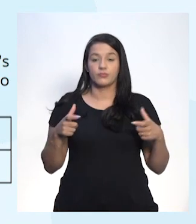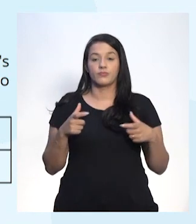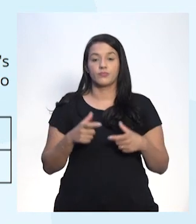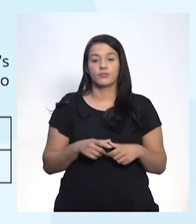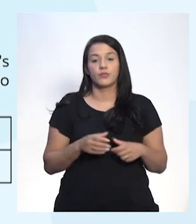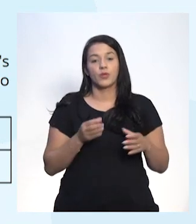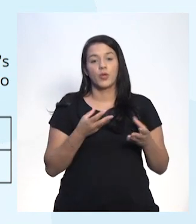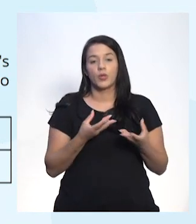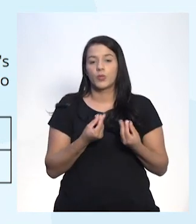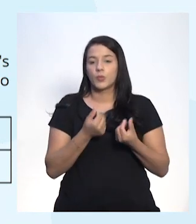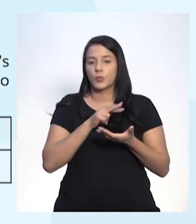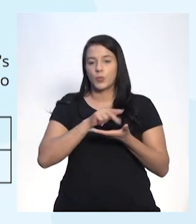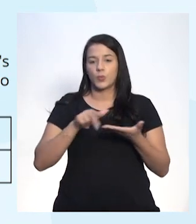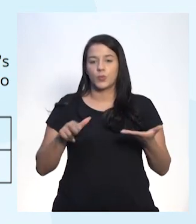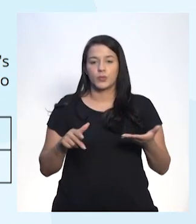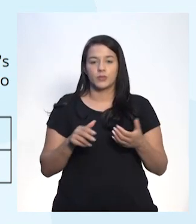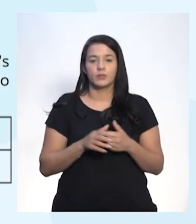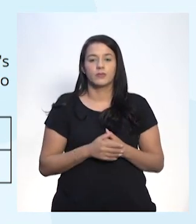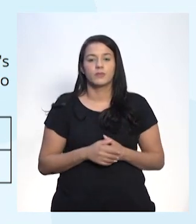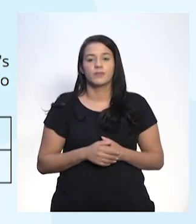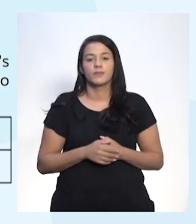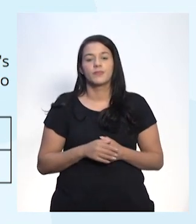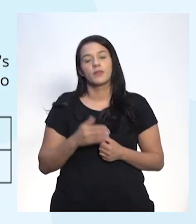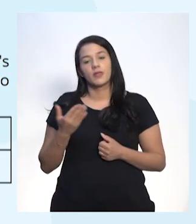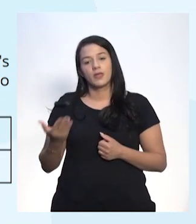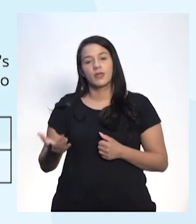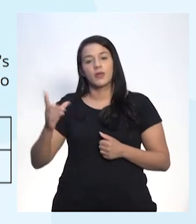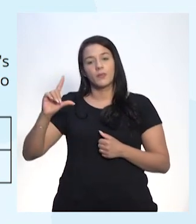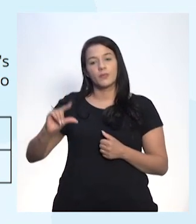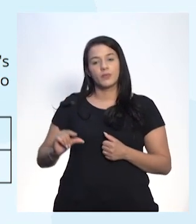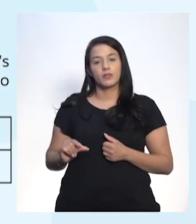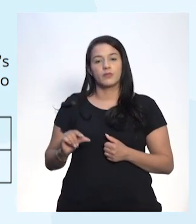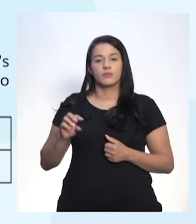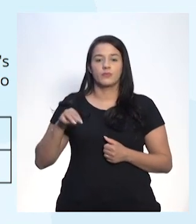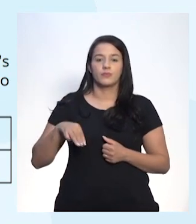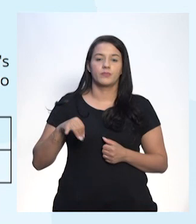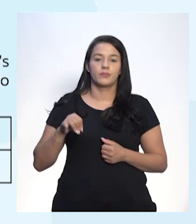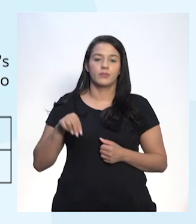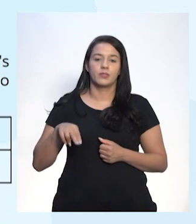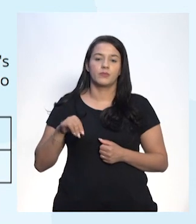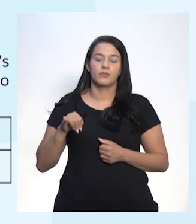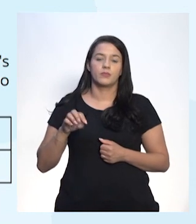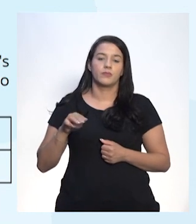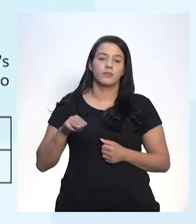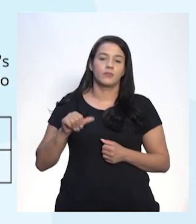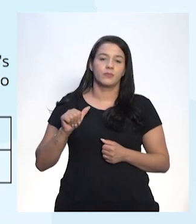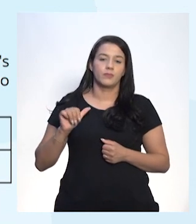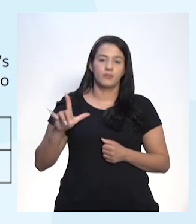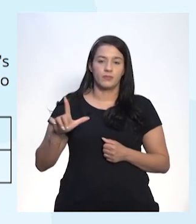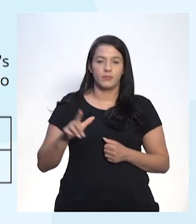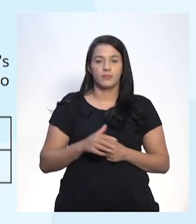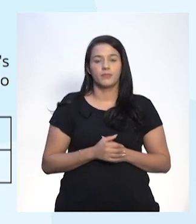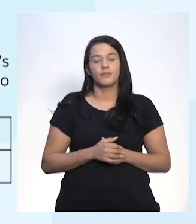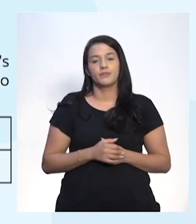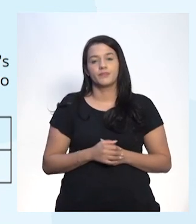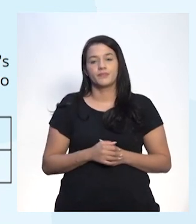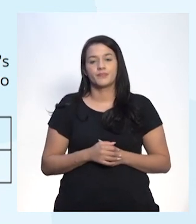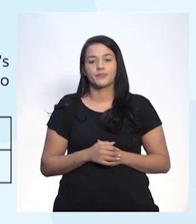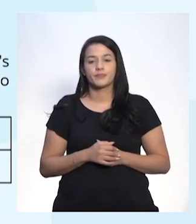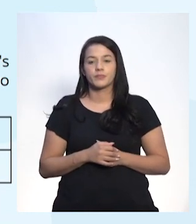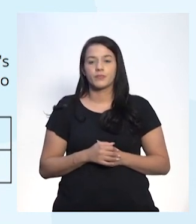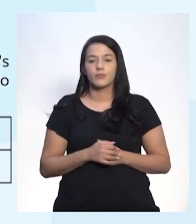quantidade mesmo. Né? E aí o oposto vai ser o minimal, que apareceu aqui em cima no texto. Minimal effect, efeito mínimo